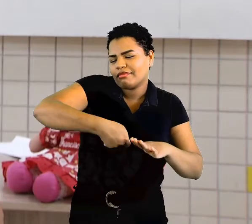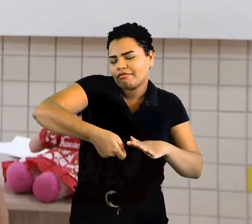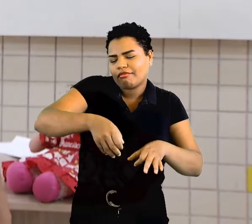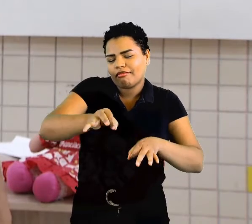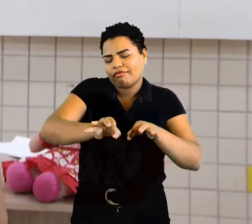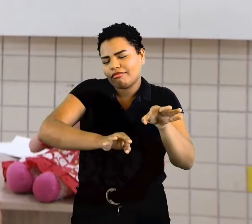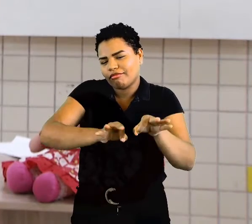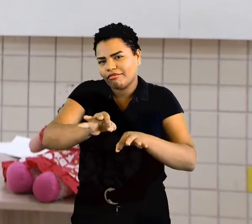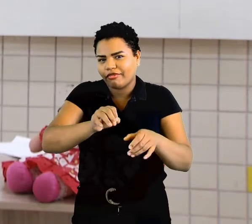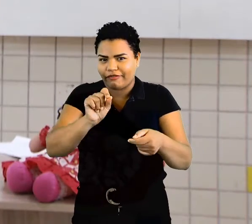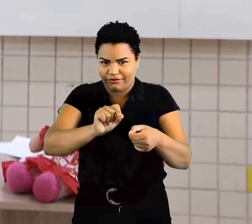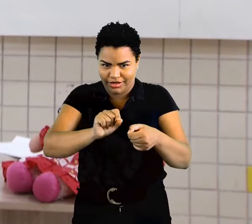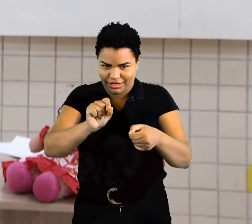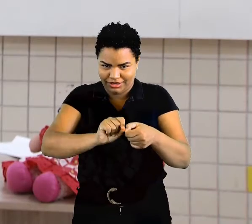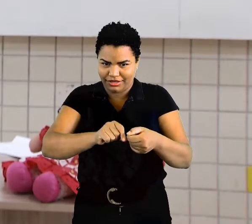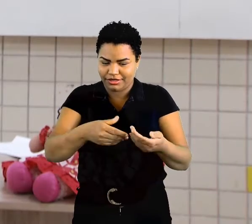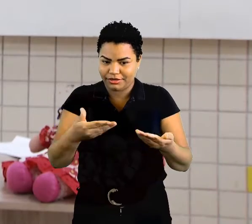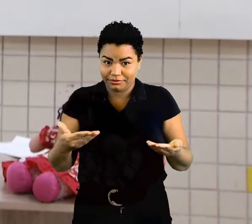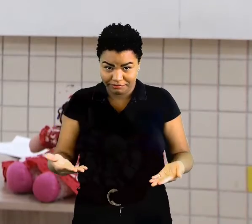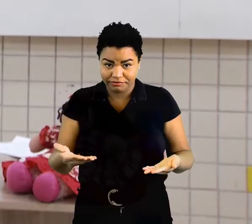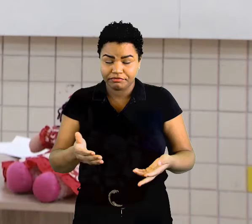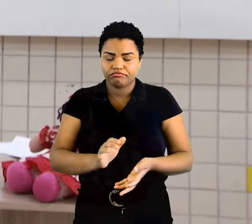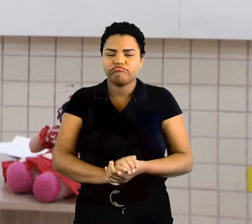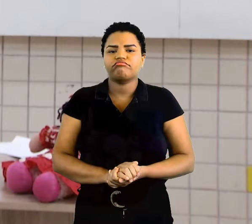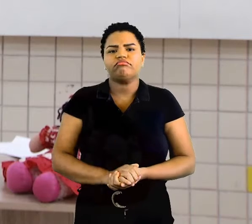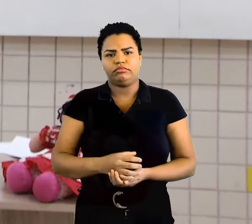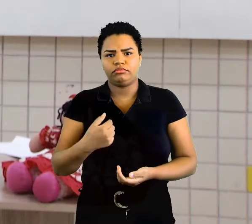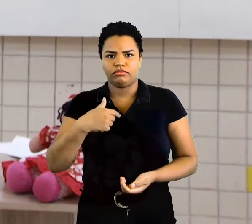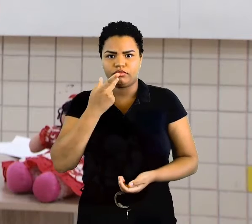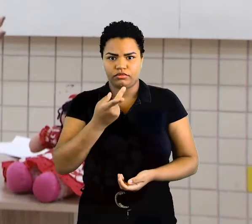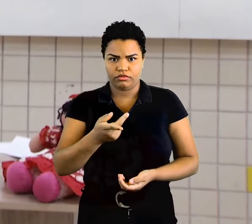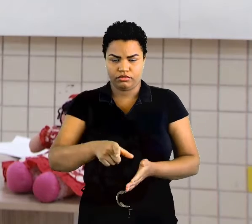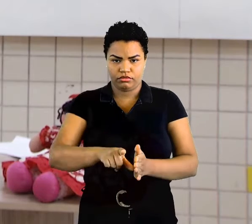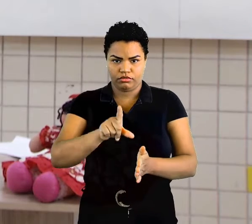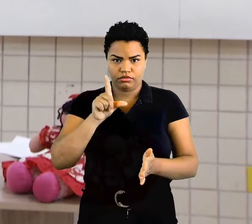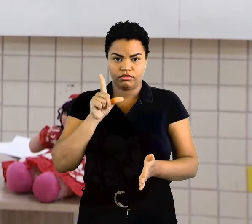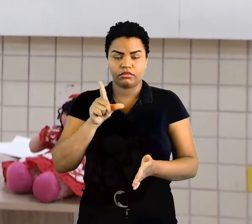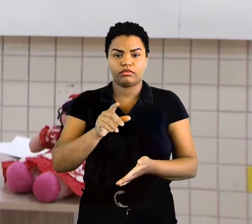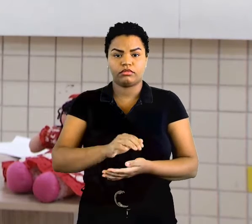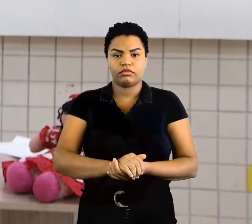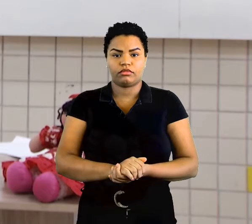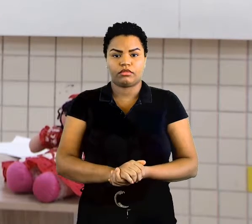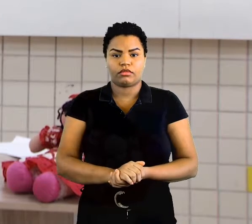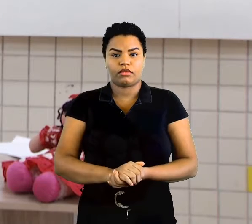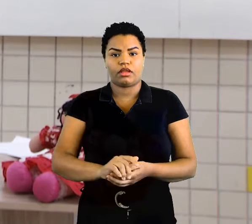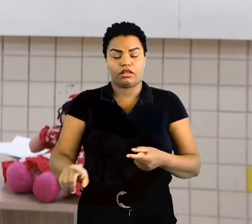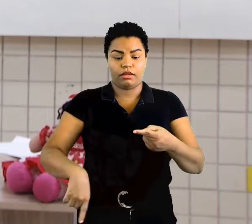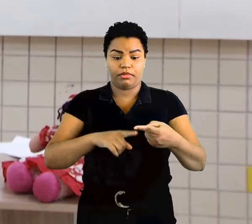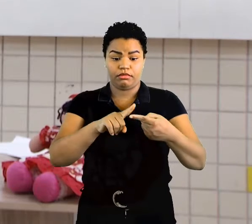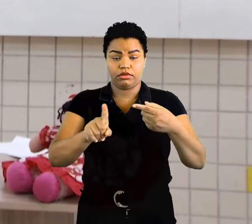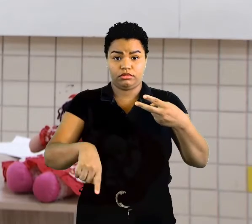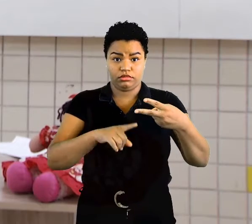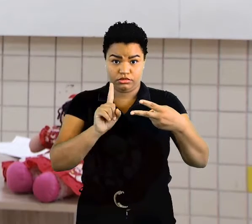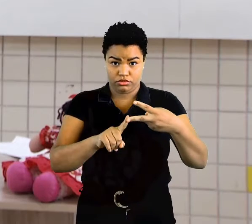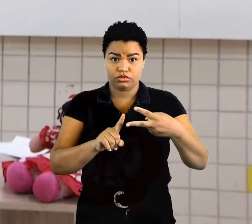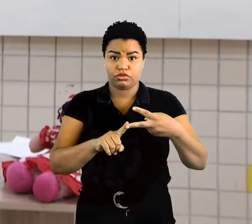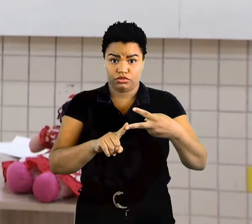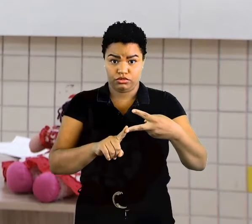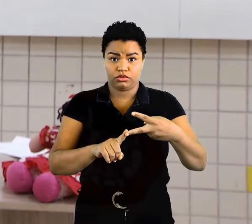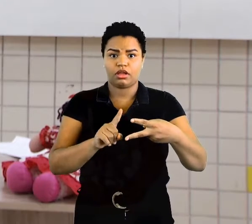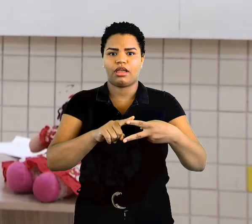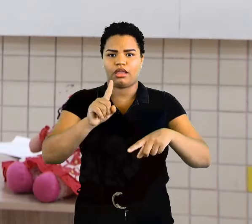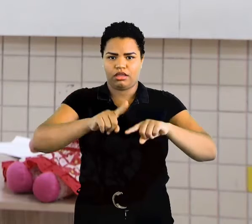aquele prato. E como eu falei, tem, além da primeira e da segunda parte, que vem os ingredientes e o modo de